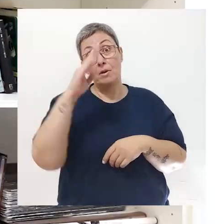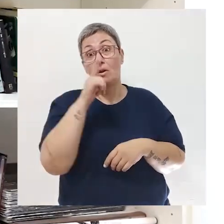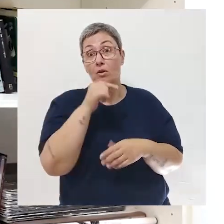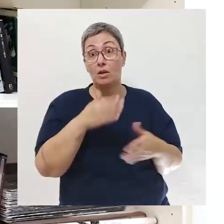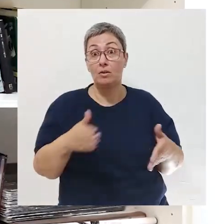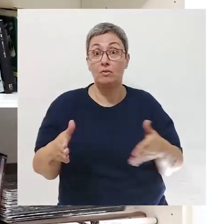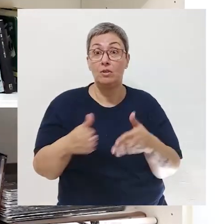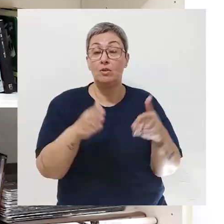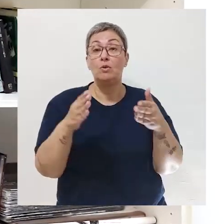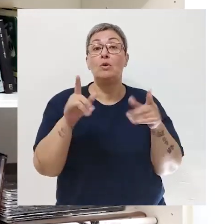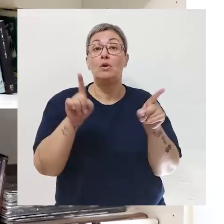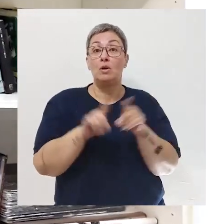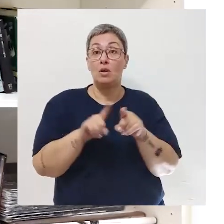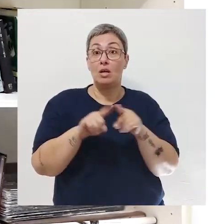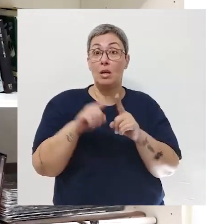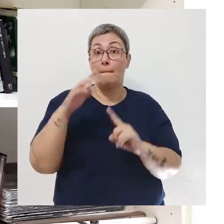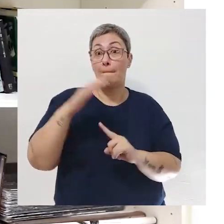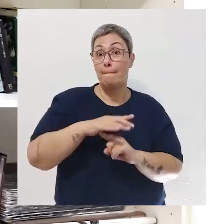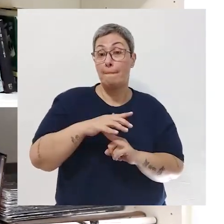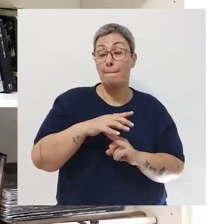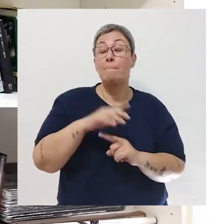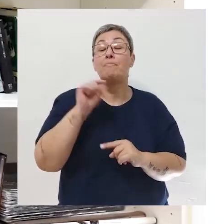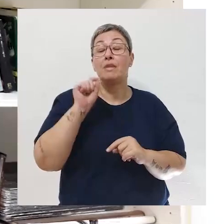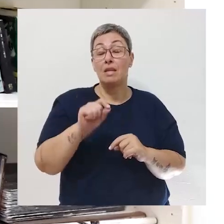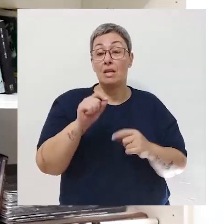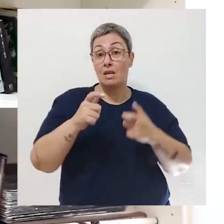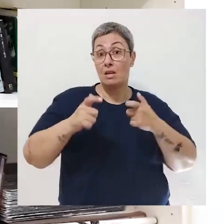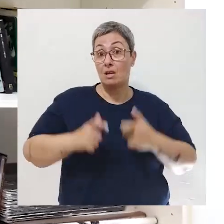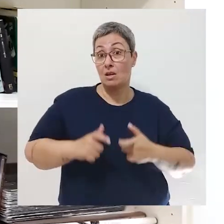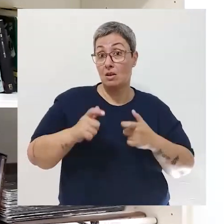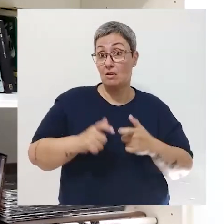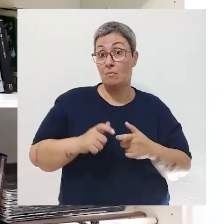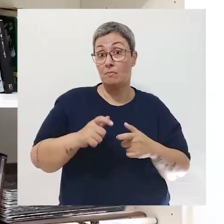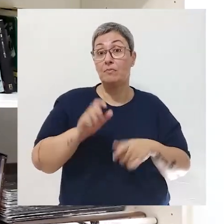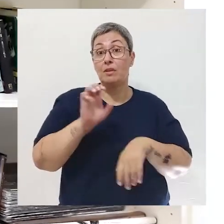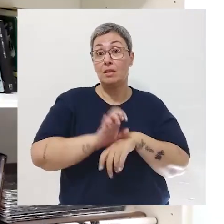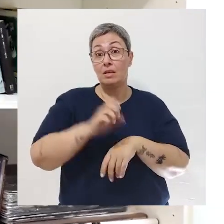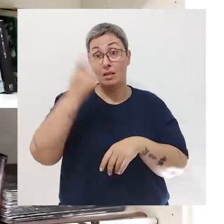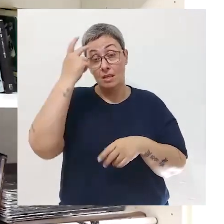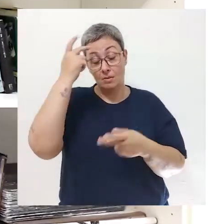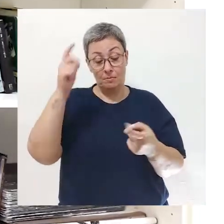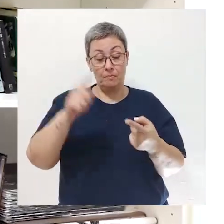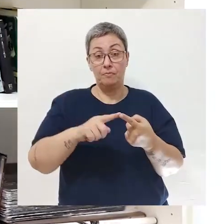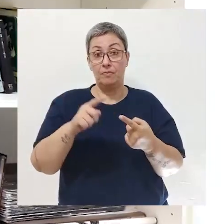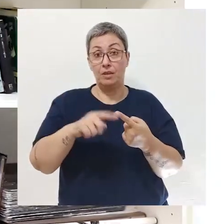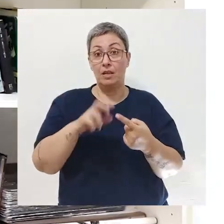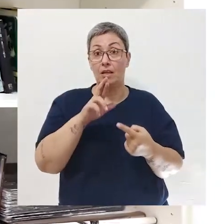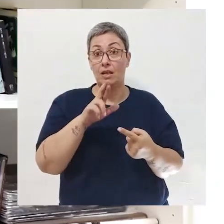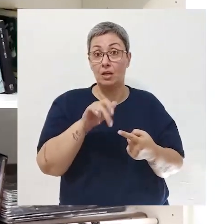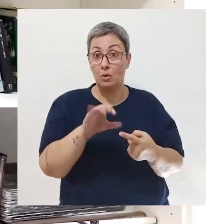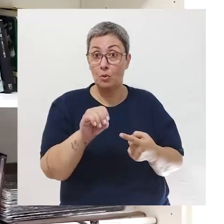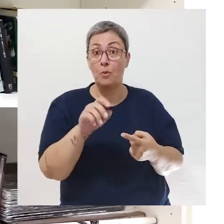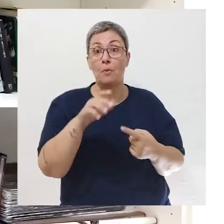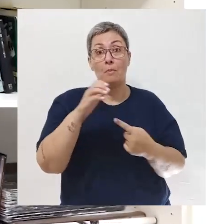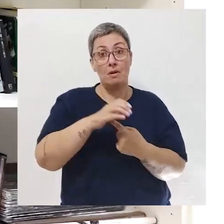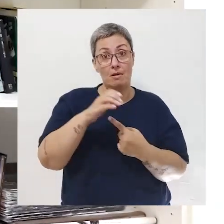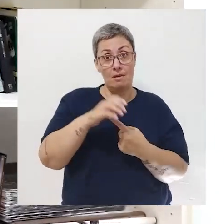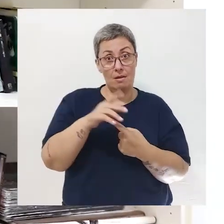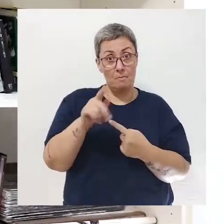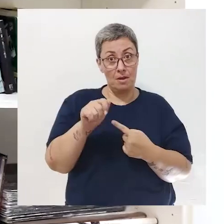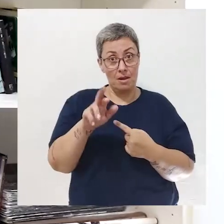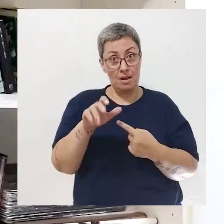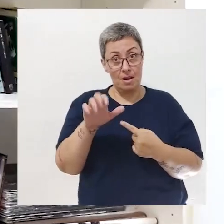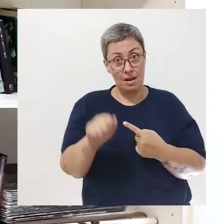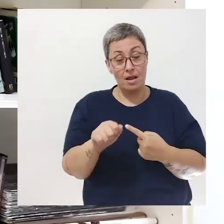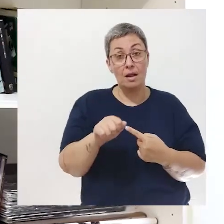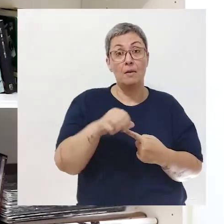principais rios da bacia do Paraná, que estão localizados no estado de São Paulo, são Rio Paraná, na